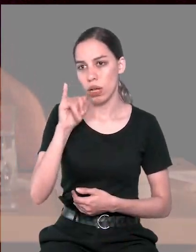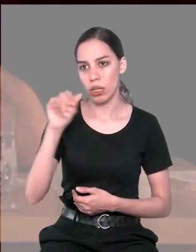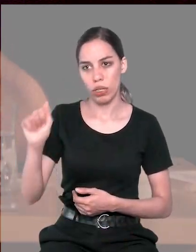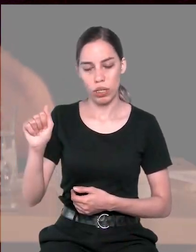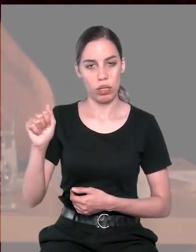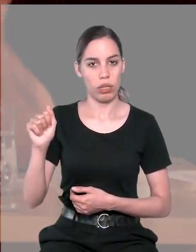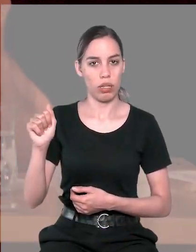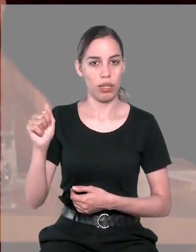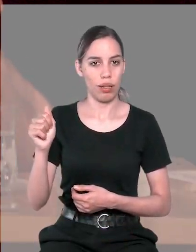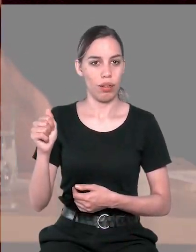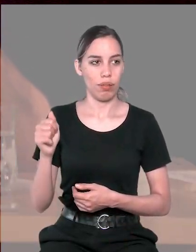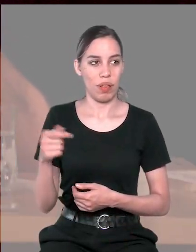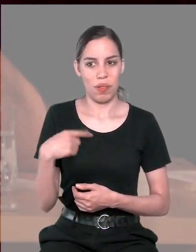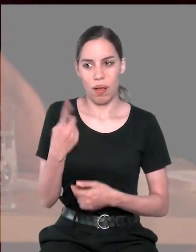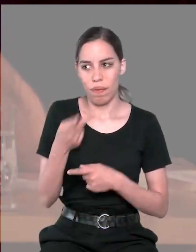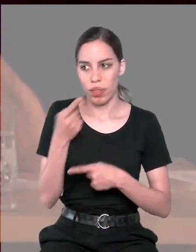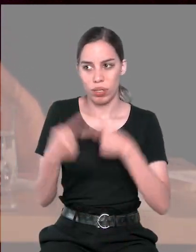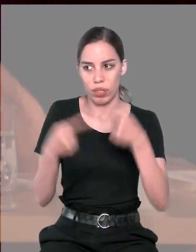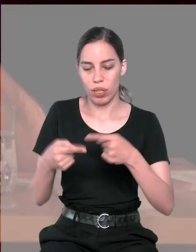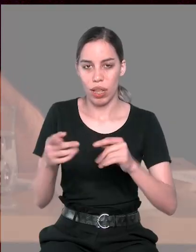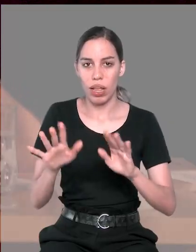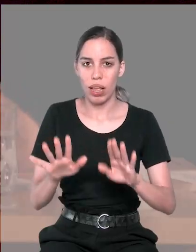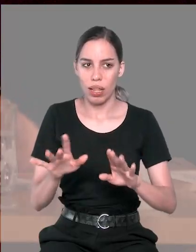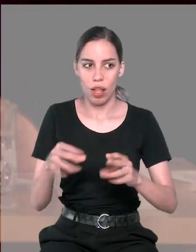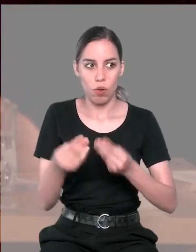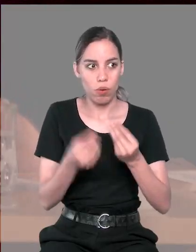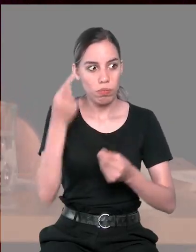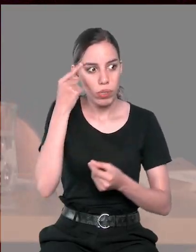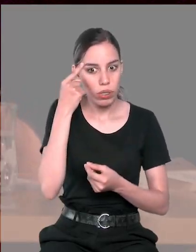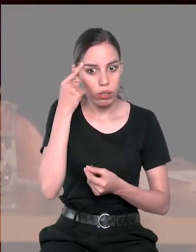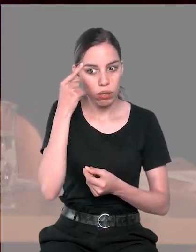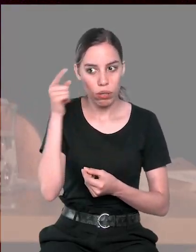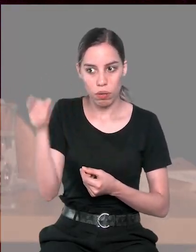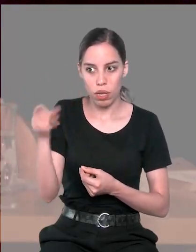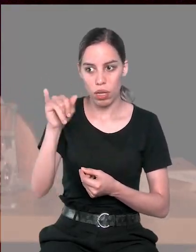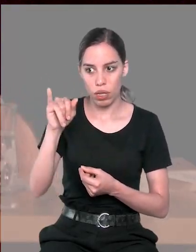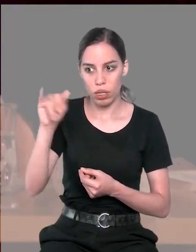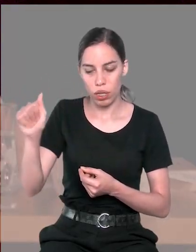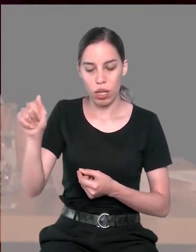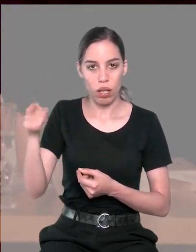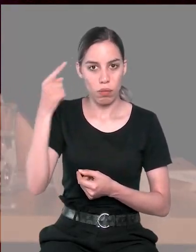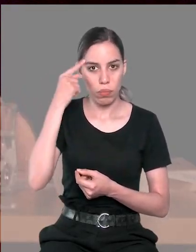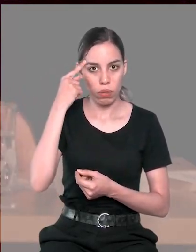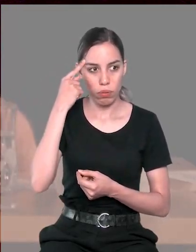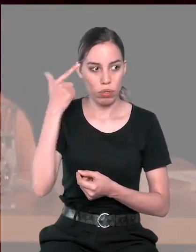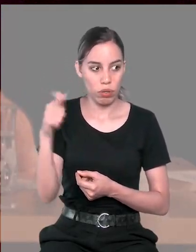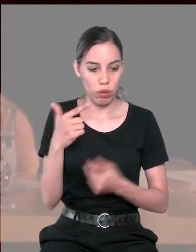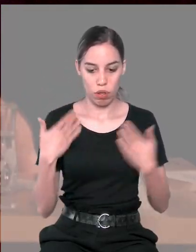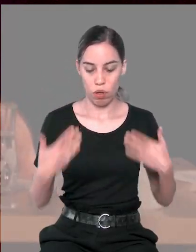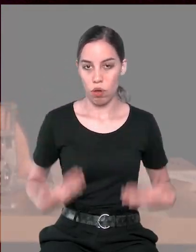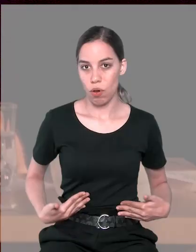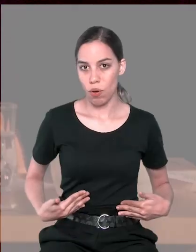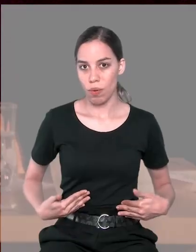ficam discutindo o tempo todo, não vamos entrar nisso agora, mas é muito interessante como nos fascina a ideia de um pensamento sem corpo. Interessante, eu acho